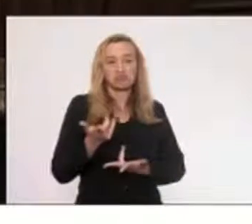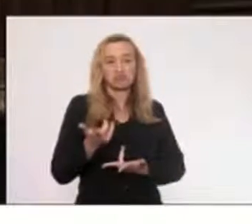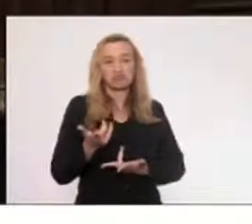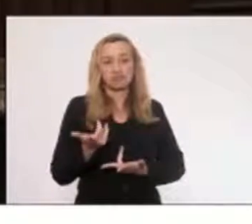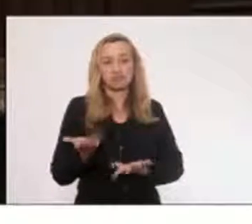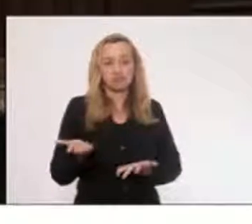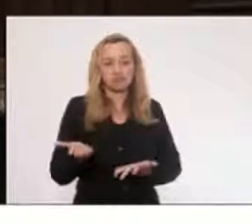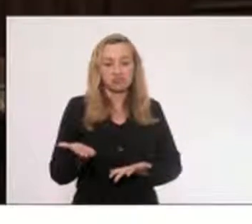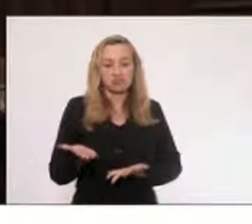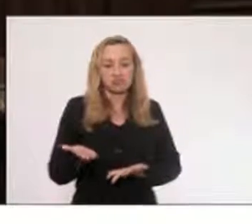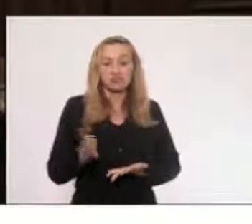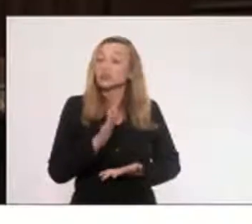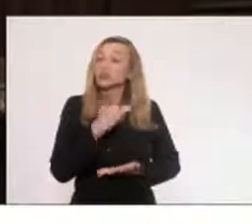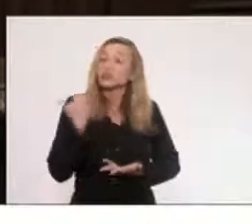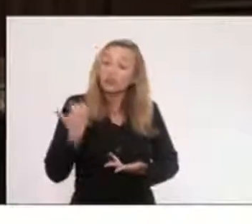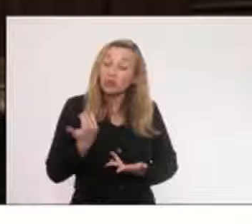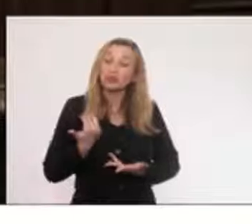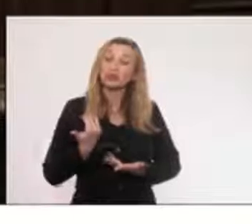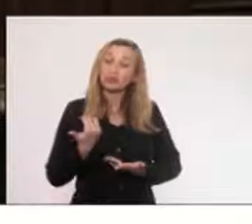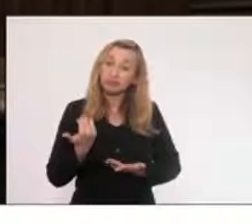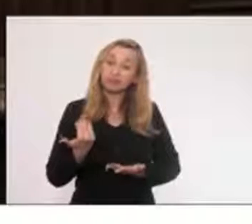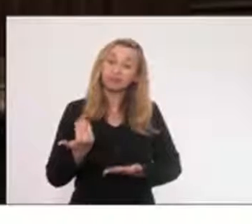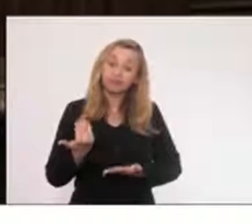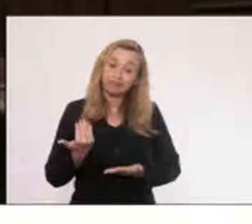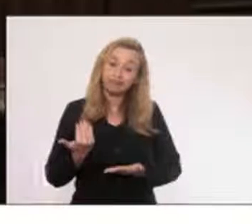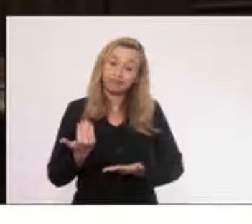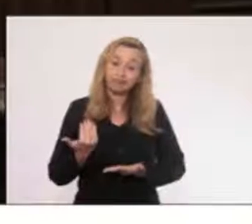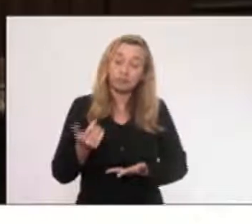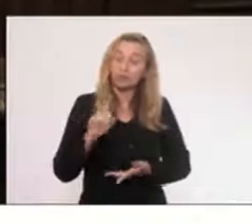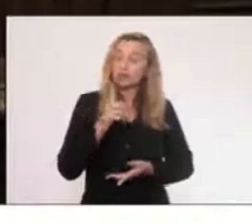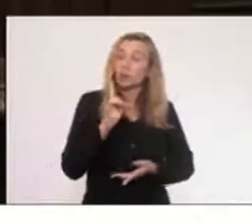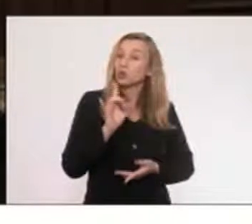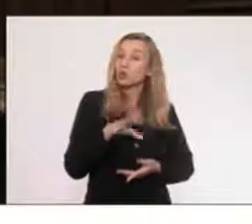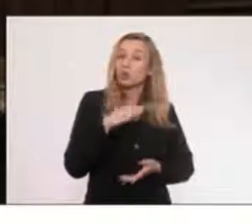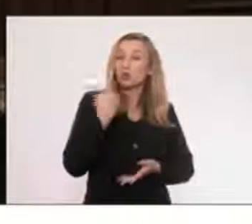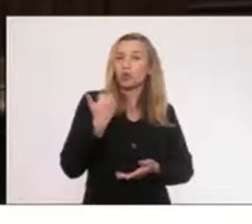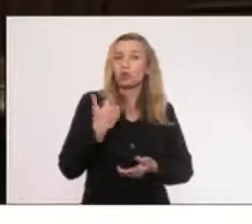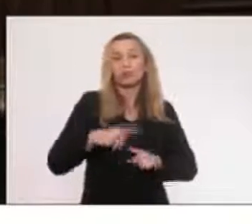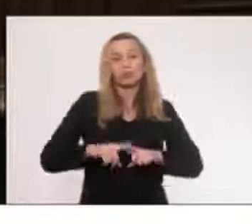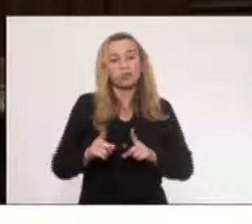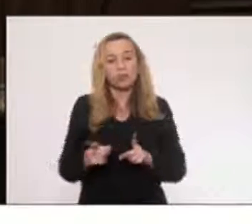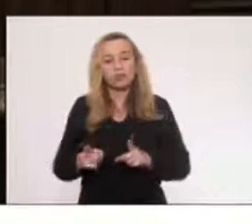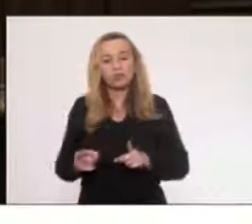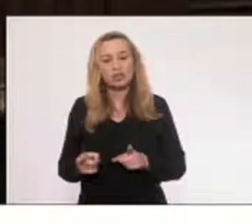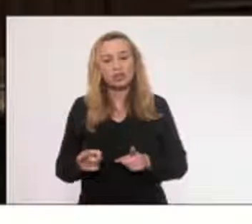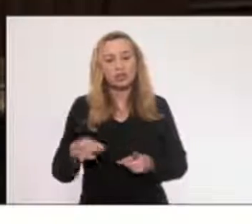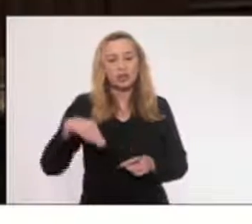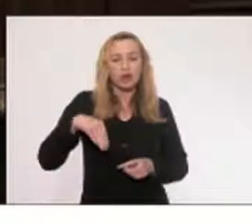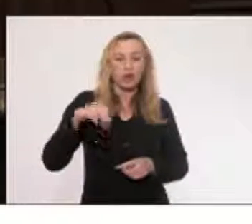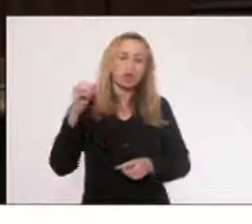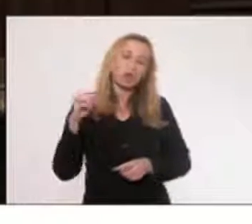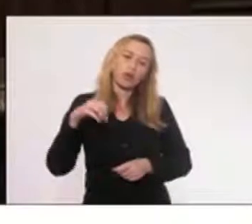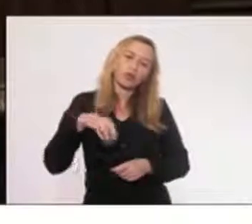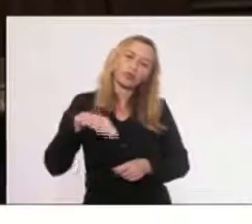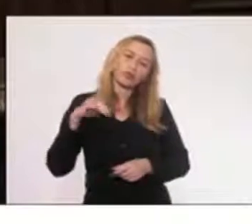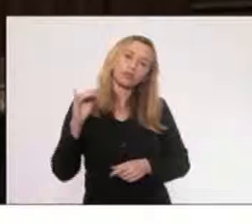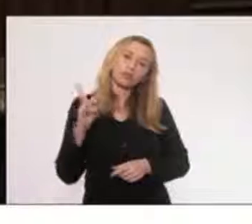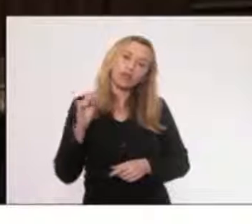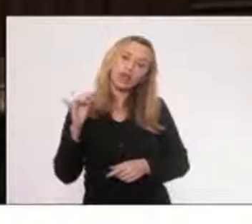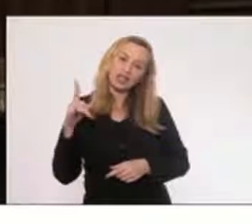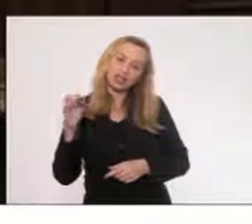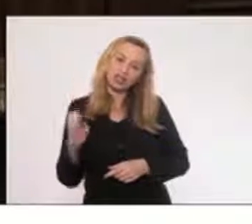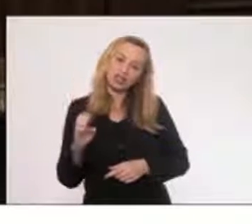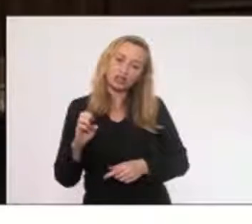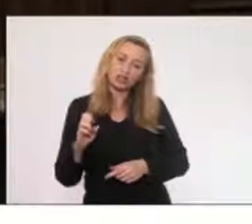inclusive das mortes, e não só mortes, mas da morbidade dos agentes